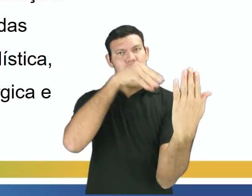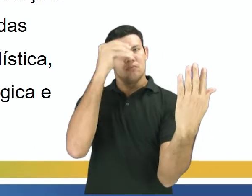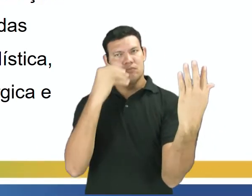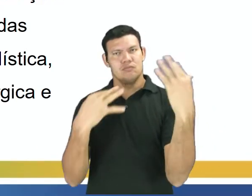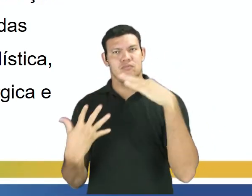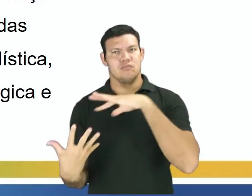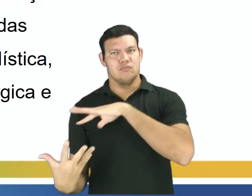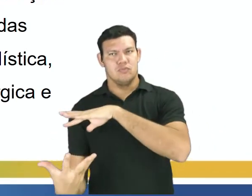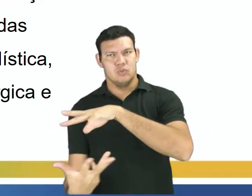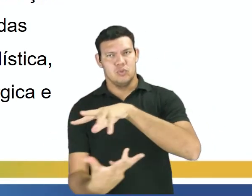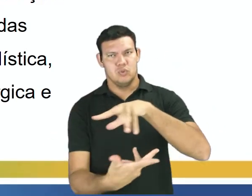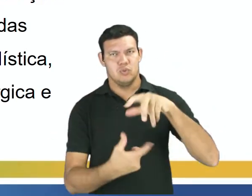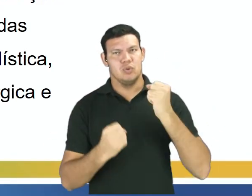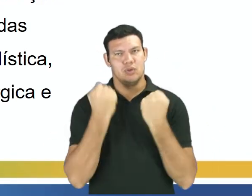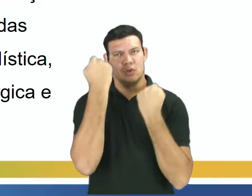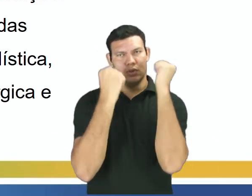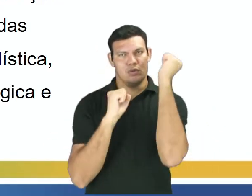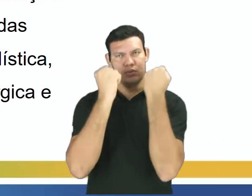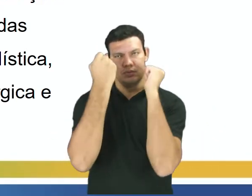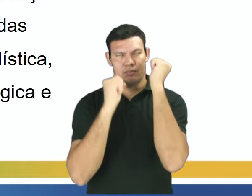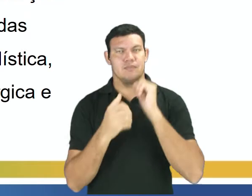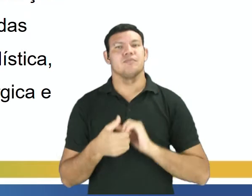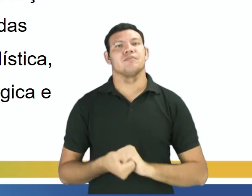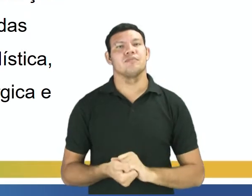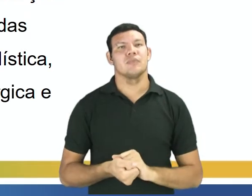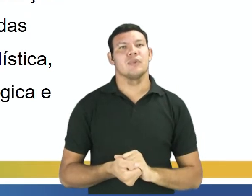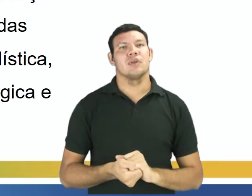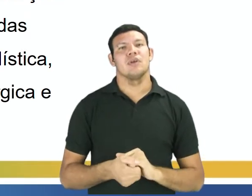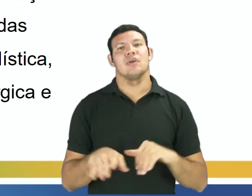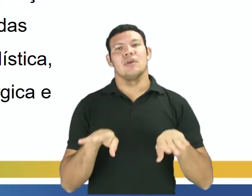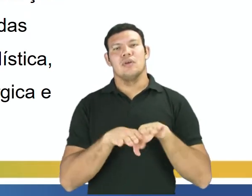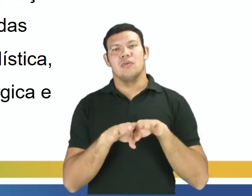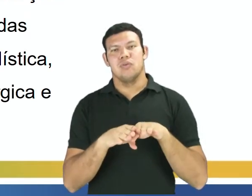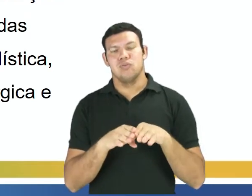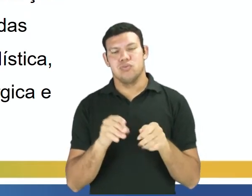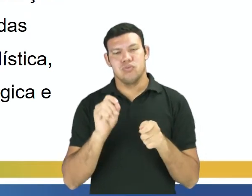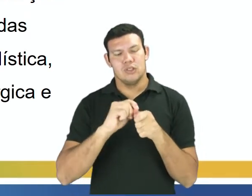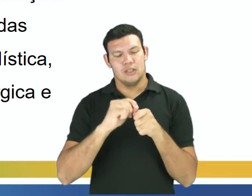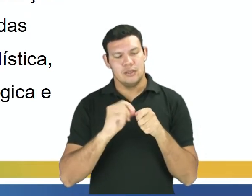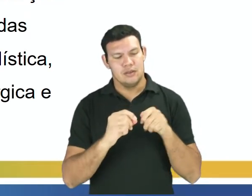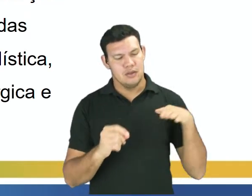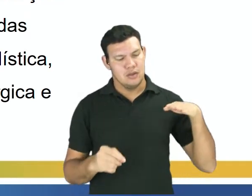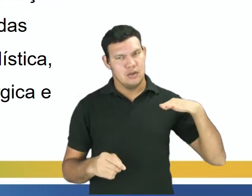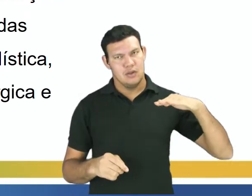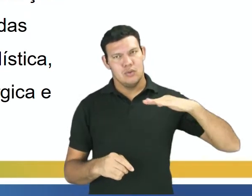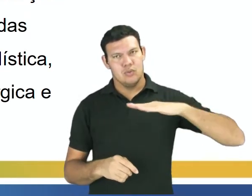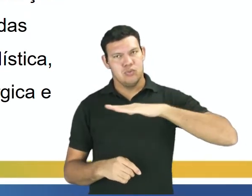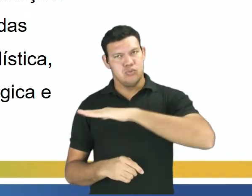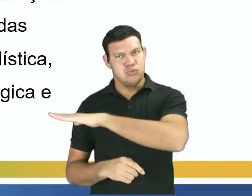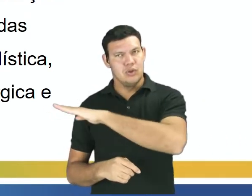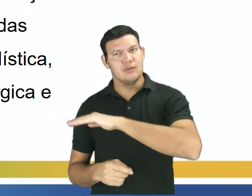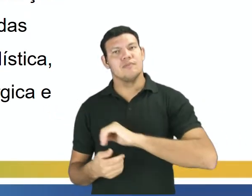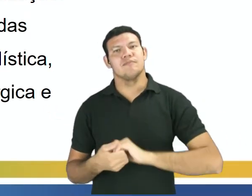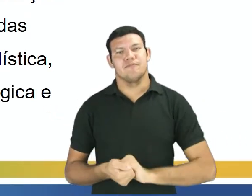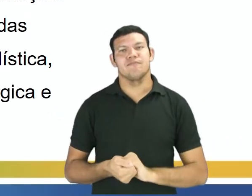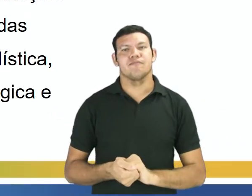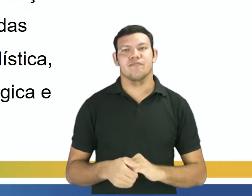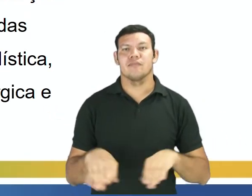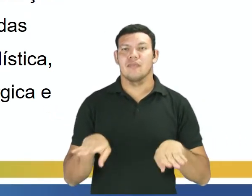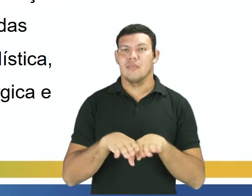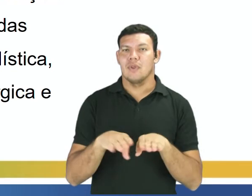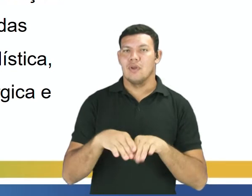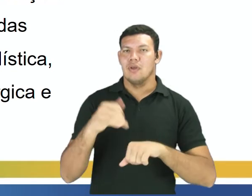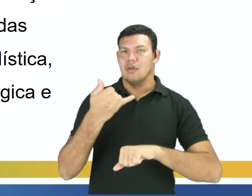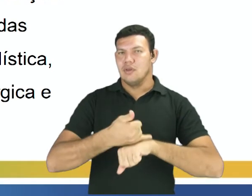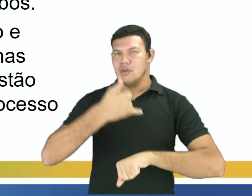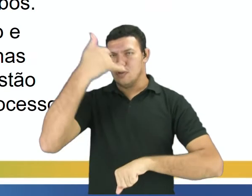item, desenvolvimento das indústrias automobilísticas, siderúrgica, metalúrgica e petroquímica.